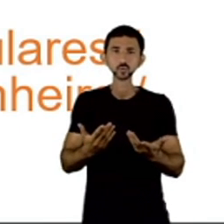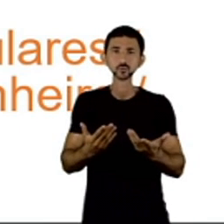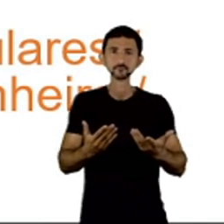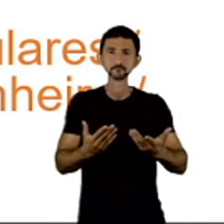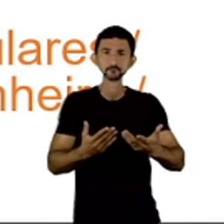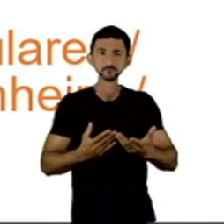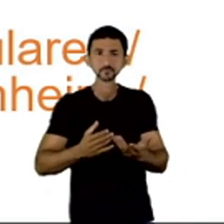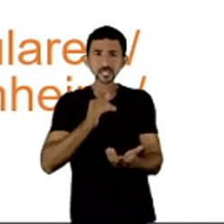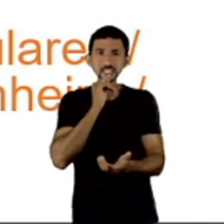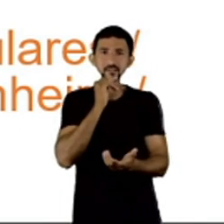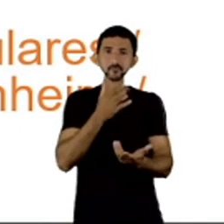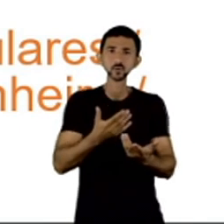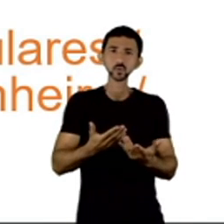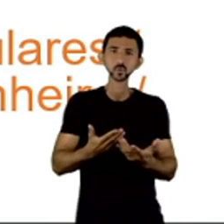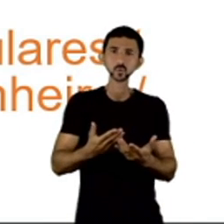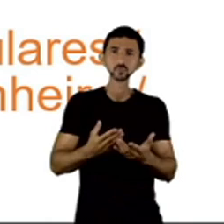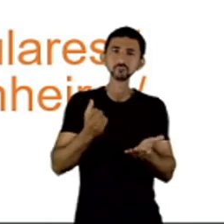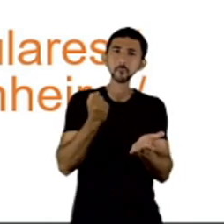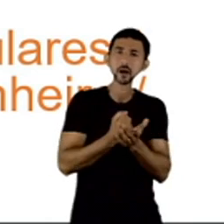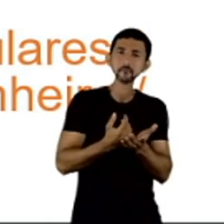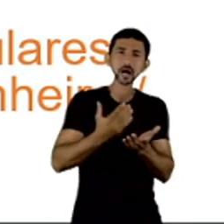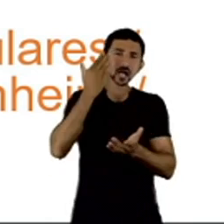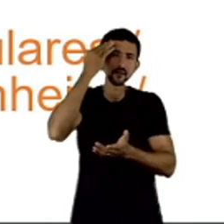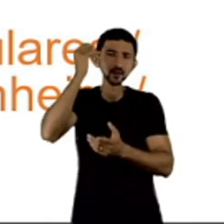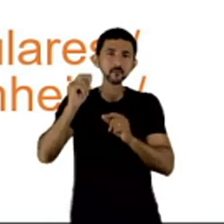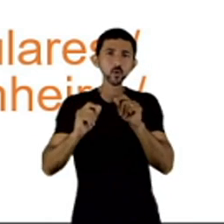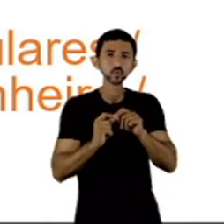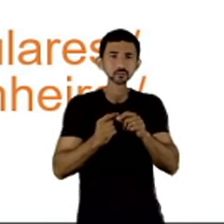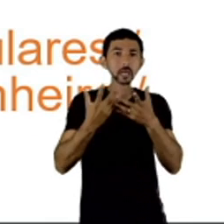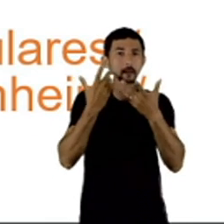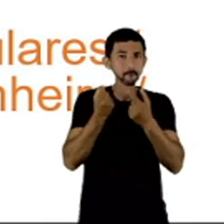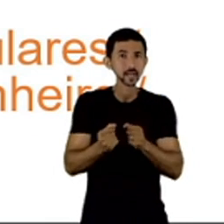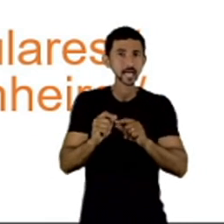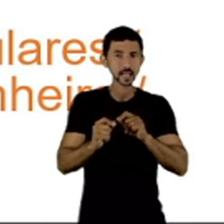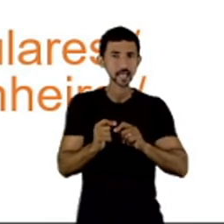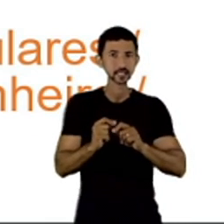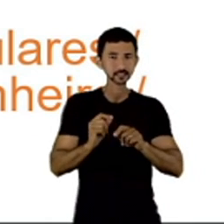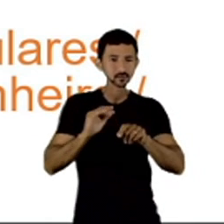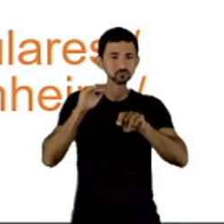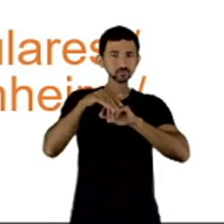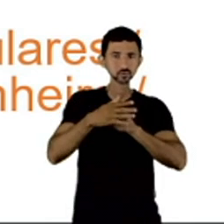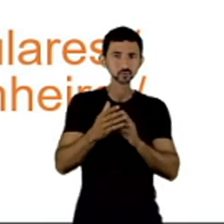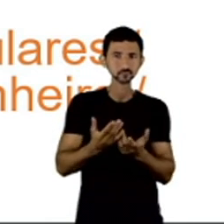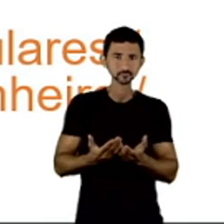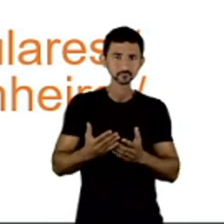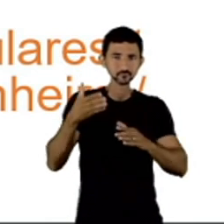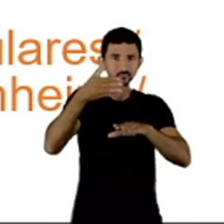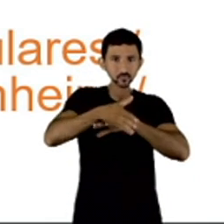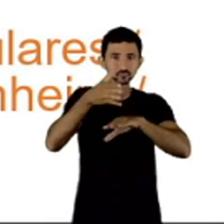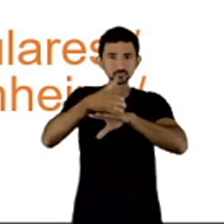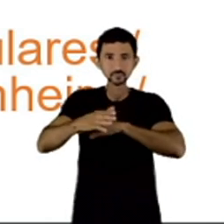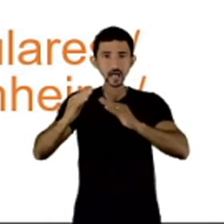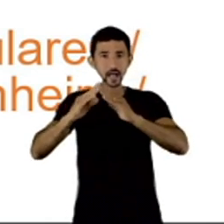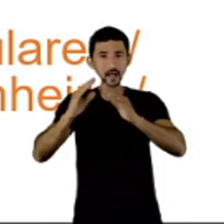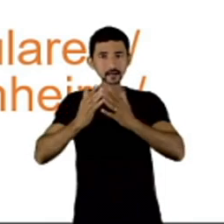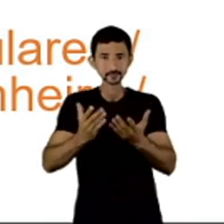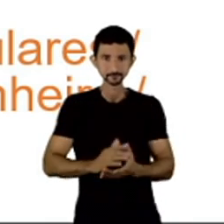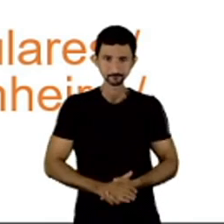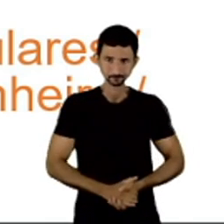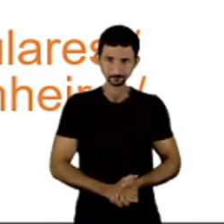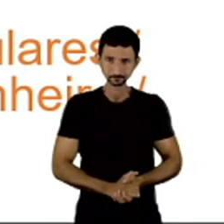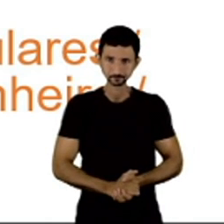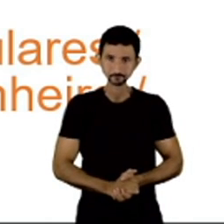como dono de uma marca artística que merece ocupar a casa das pessoas.